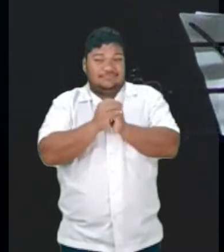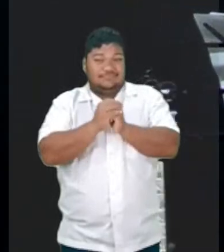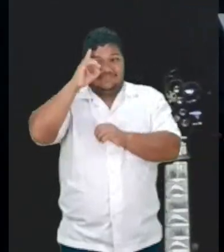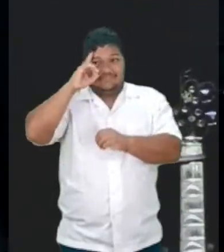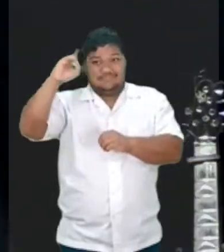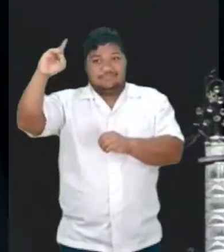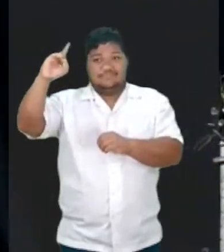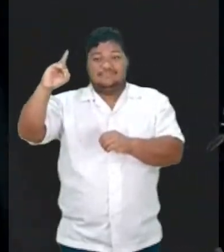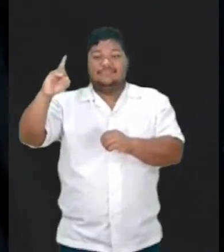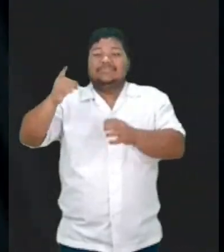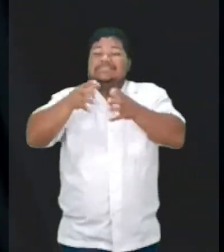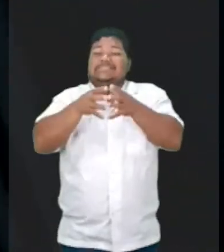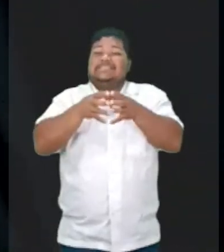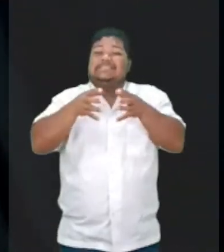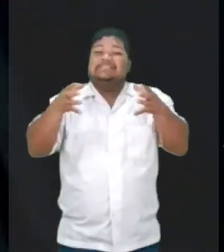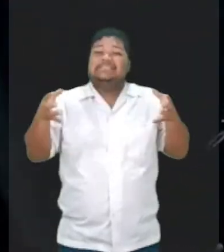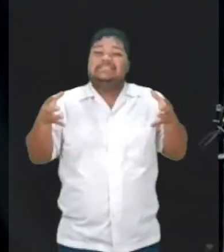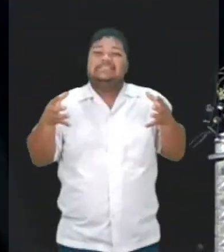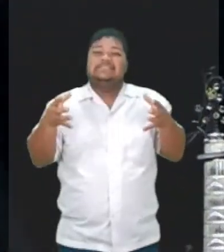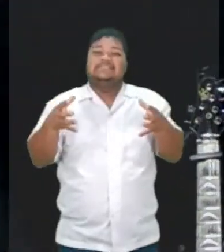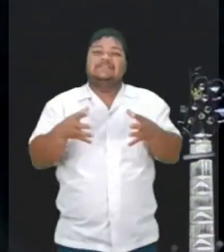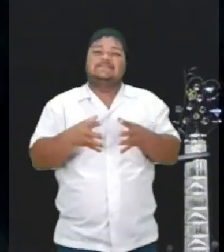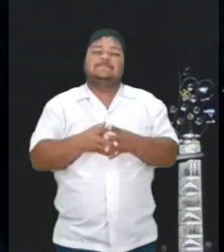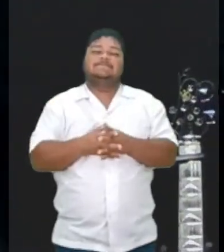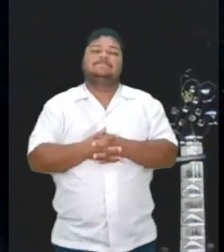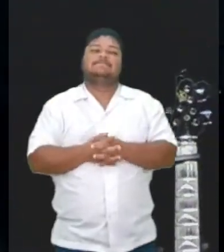que é grande.